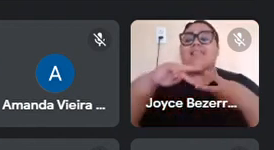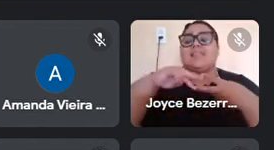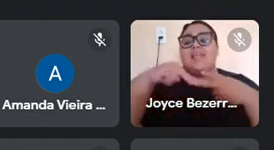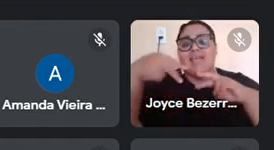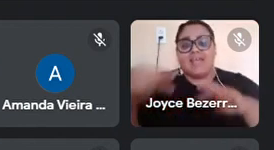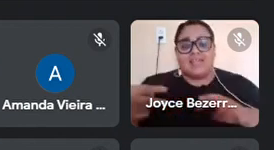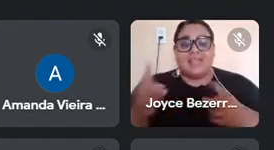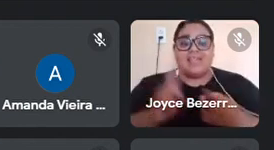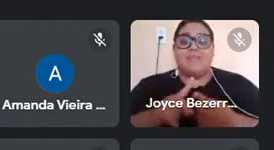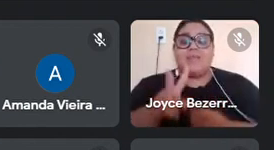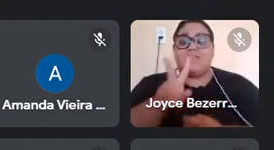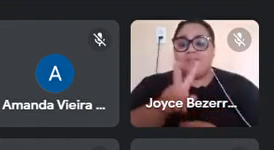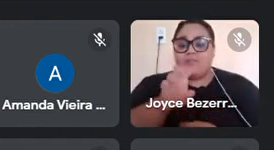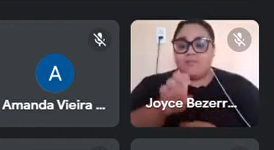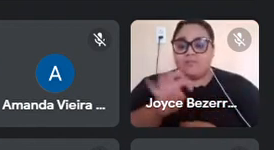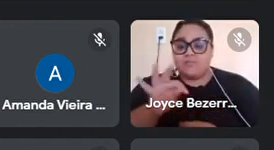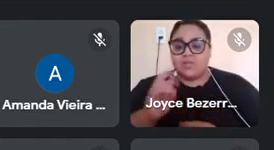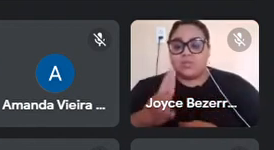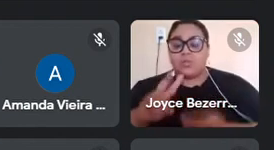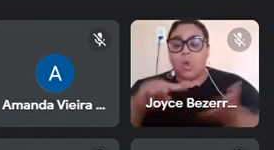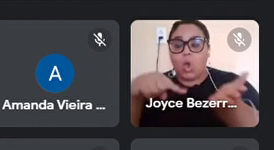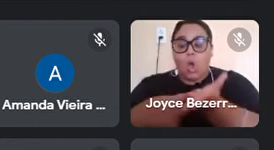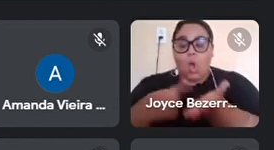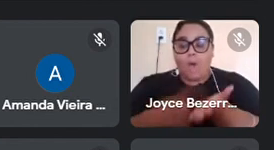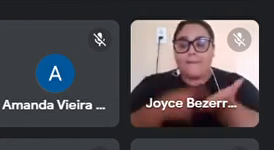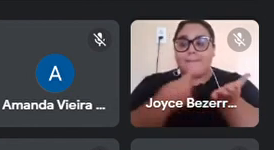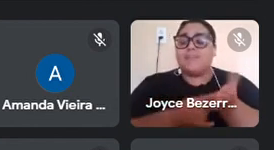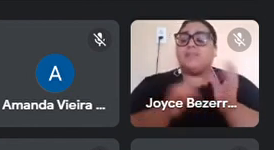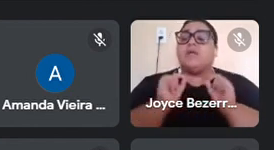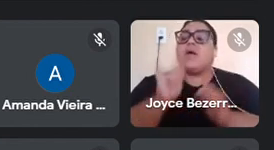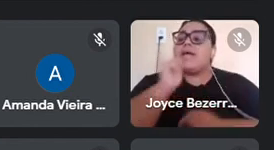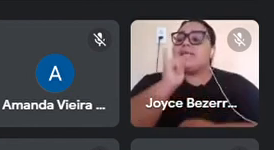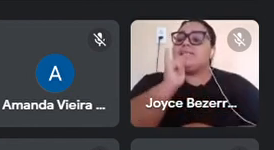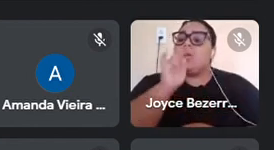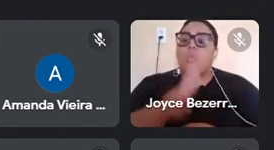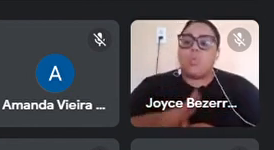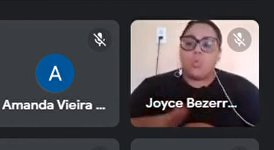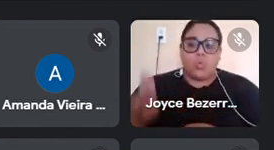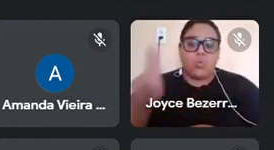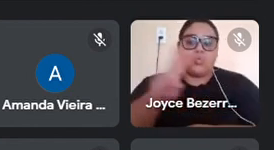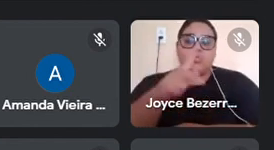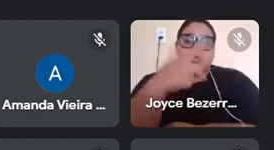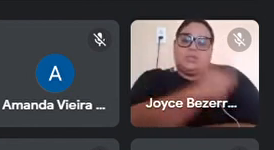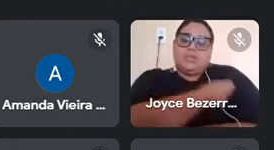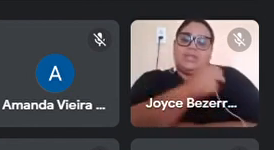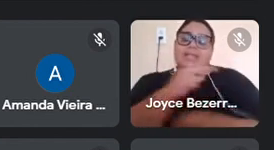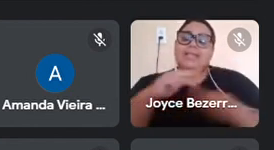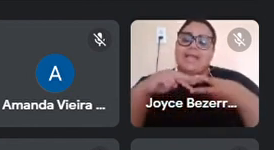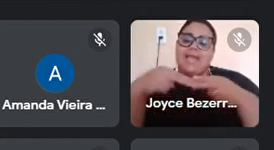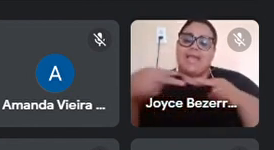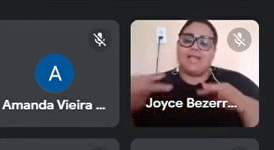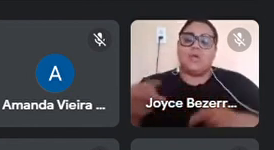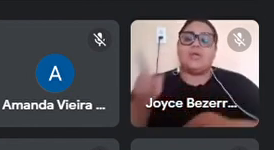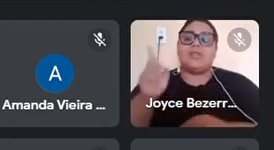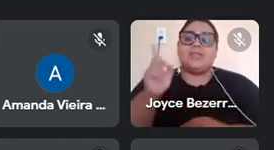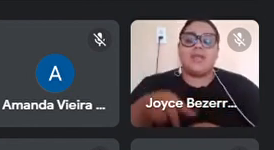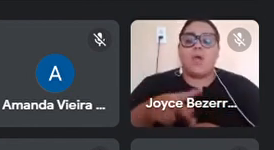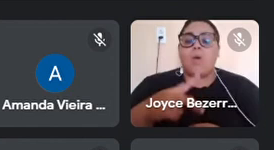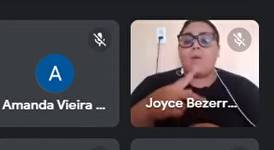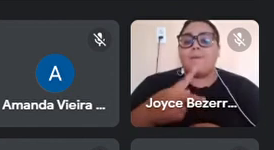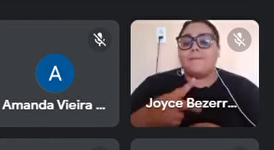de vetores recombinantes? É que é o uso na vacina de DNA, a gente usa um plasmídio,